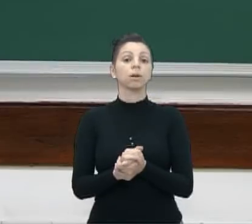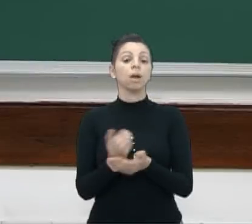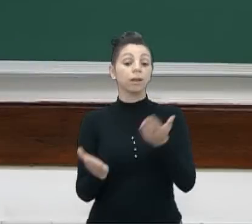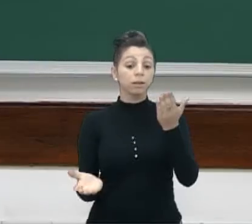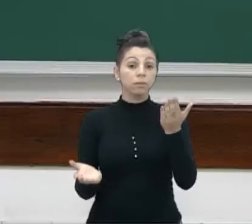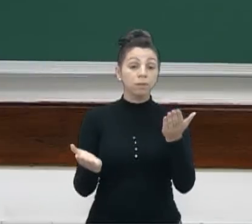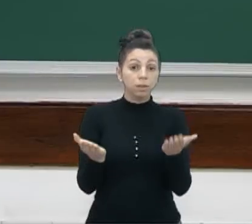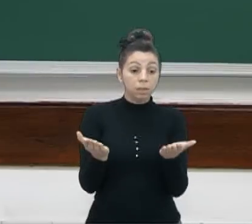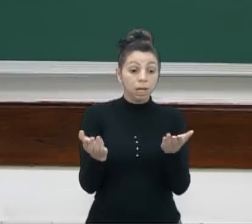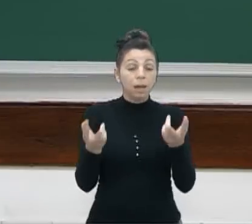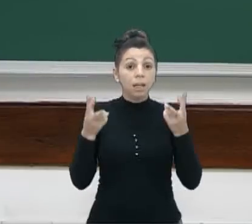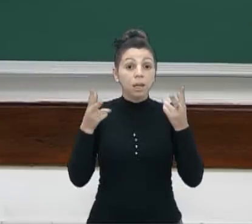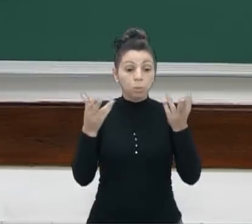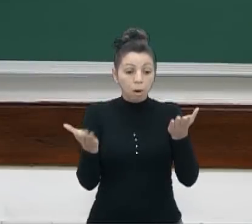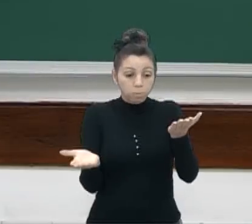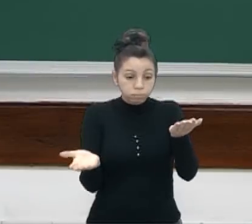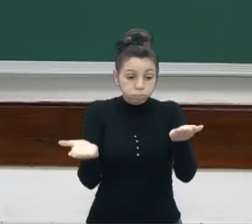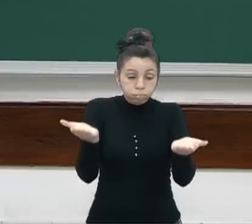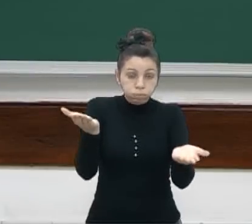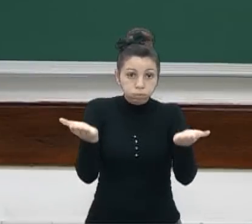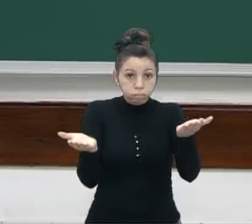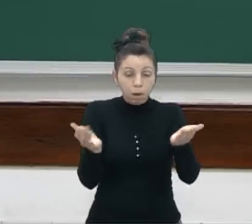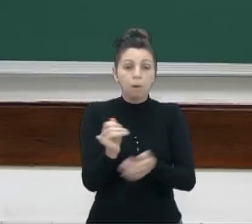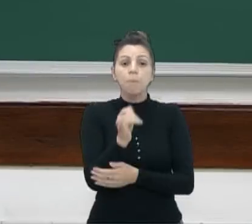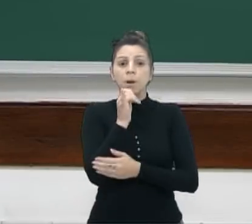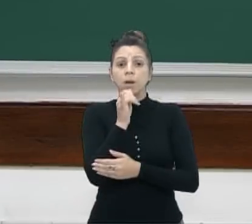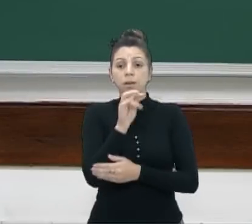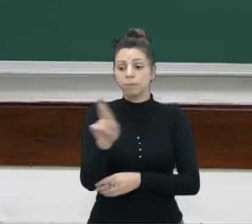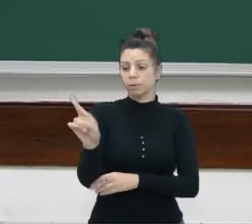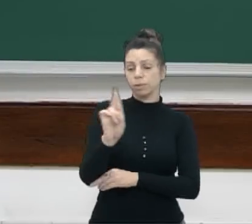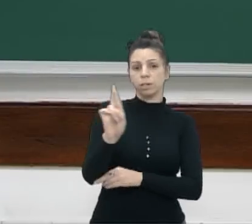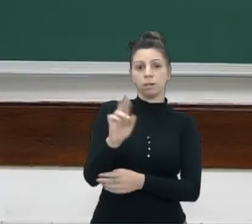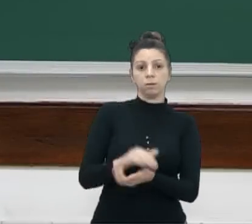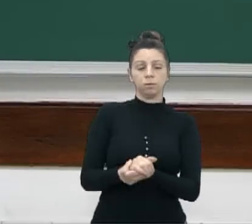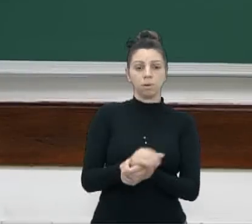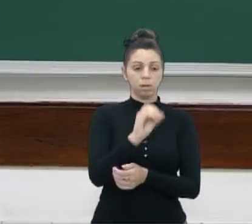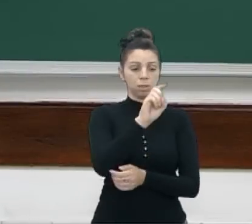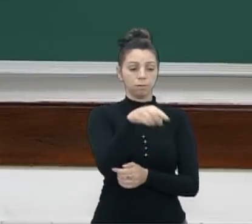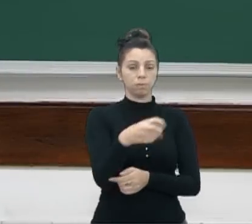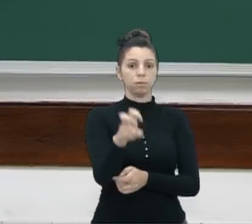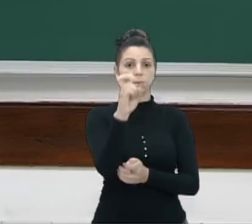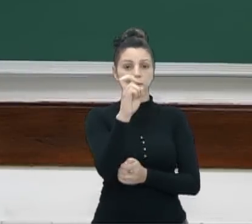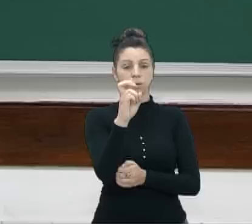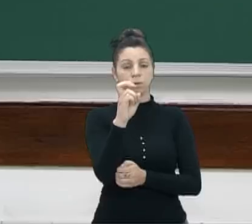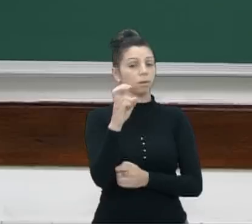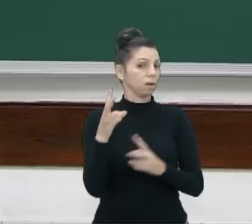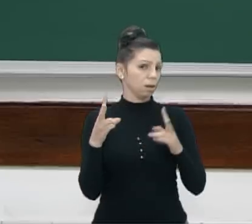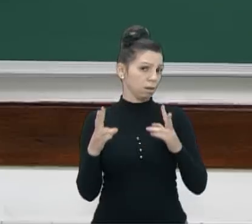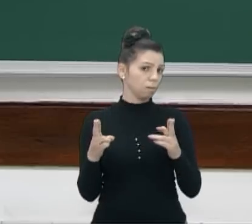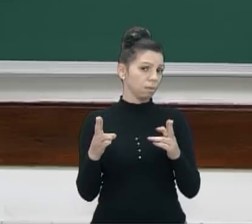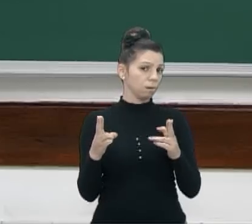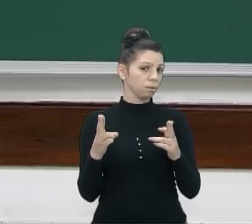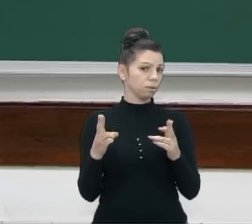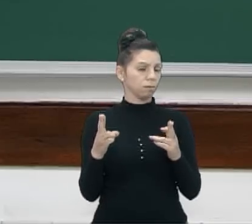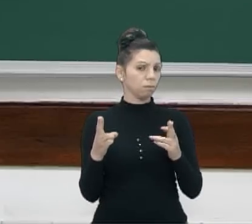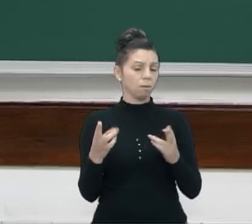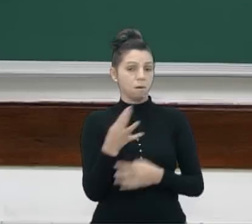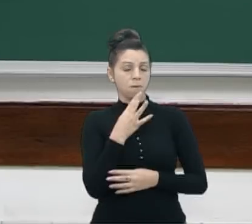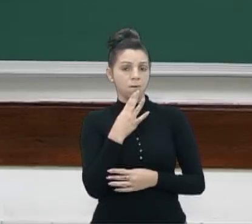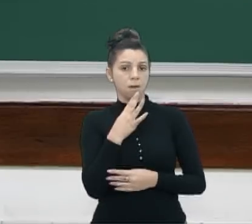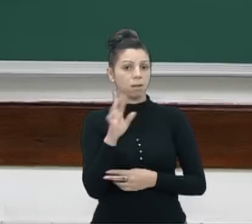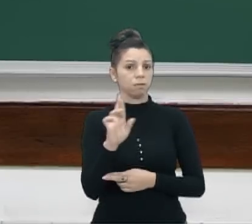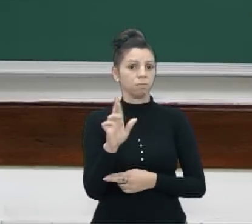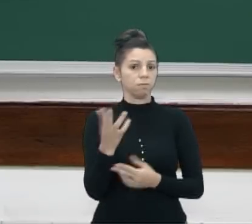quantidade. Se eu falar em dinheiro, por exemplo, 0,5 é como se fosse... O que a gente conhece do